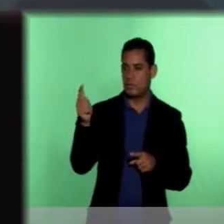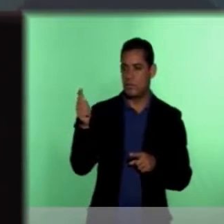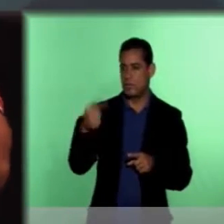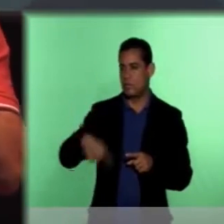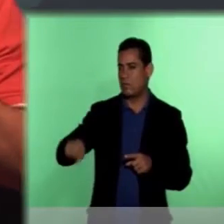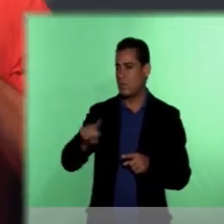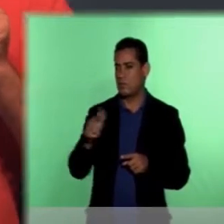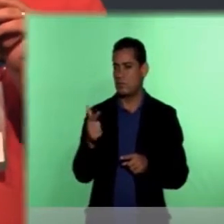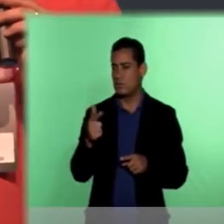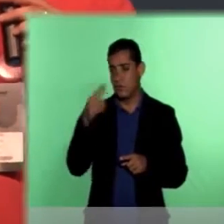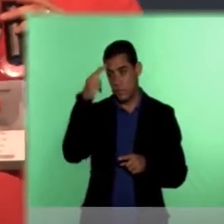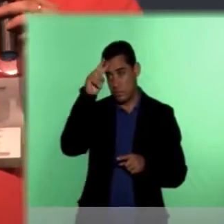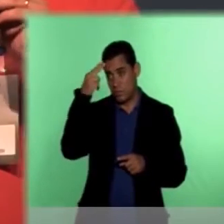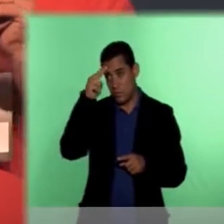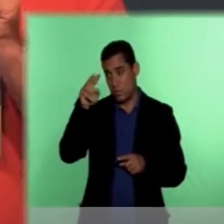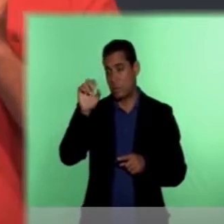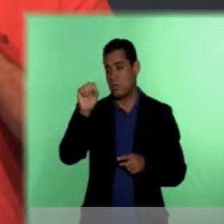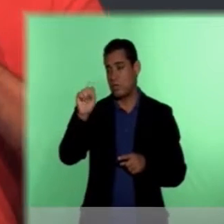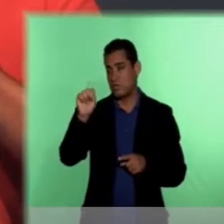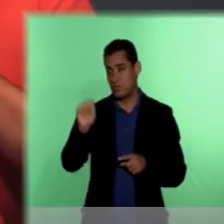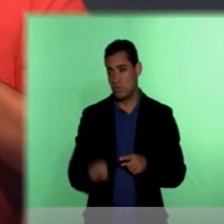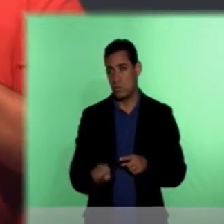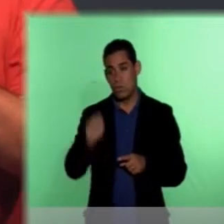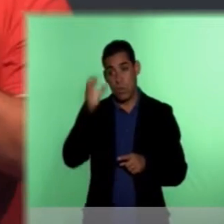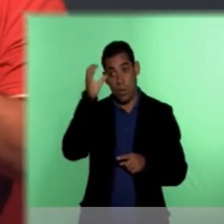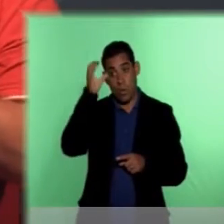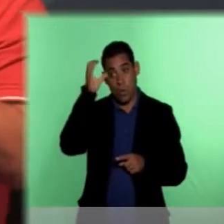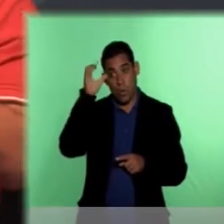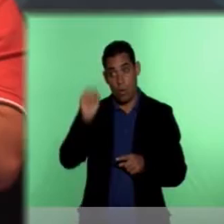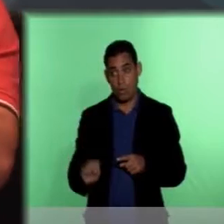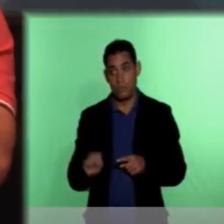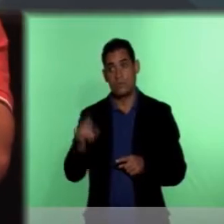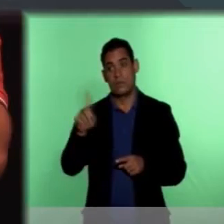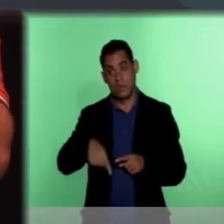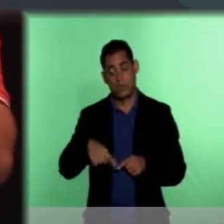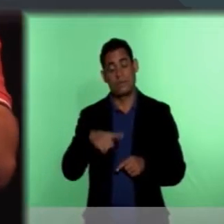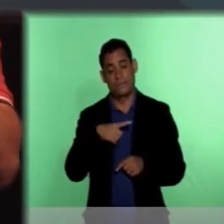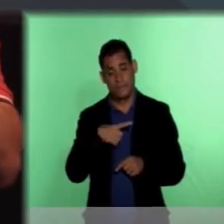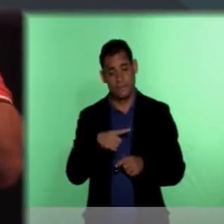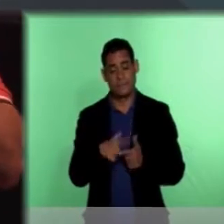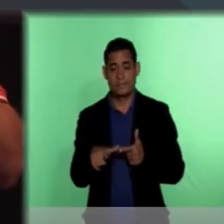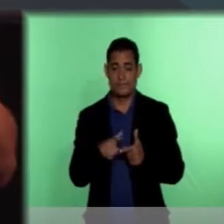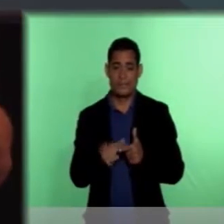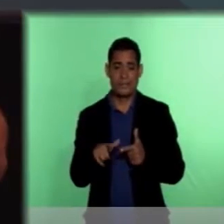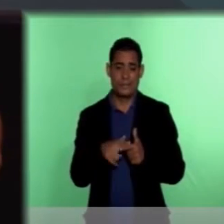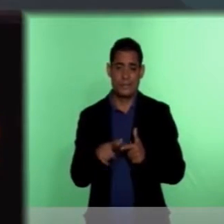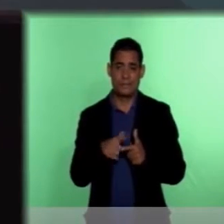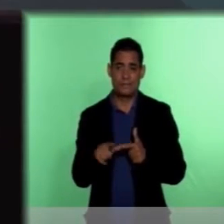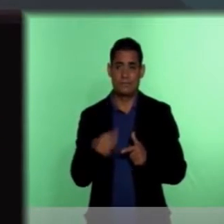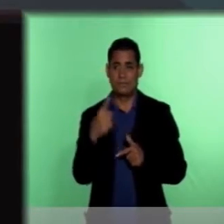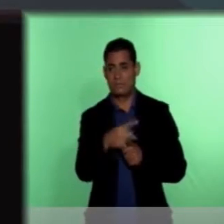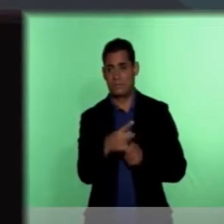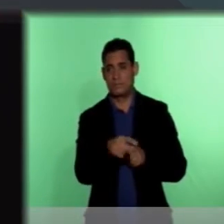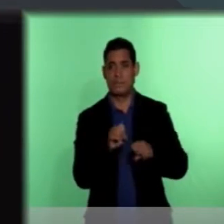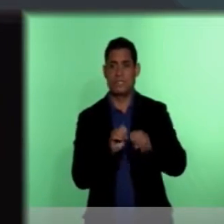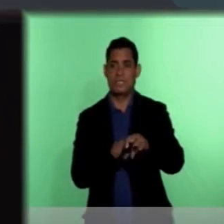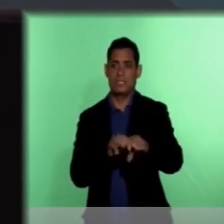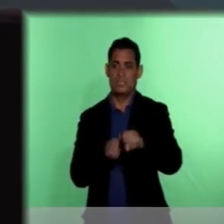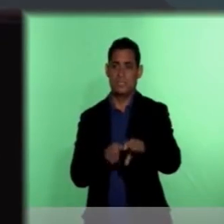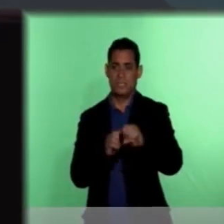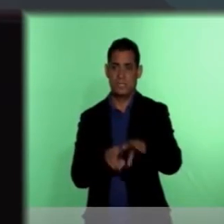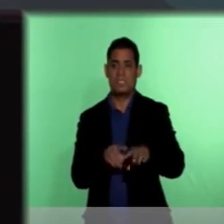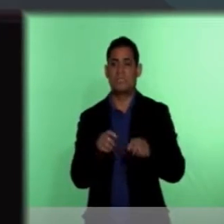e além disso tudo, dentro da própria Coreia do Sul, há uma reflexão que mostra que aquele não é um sistema de ensino que deve